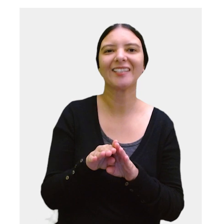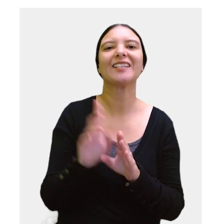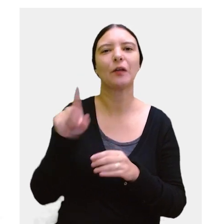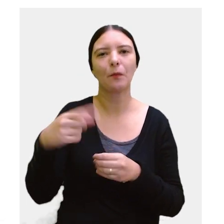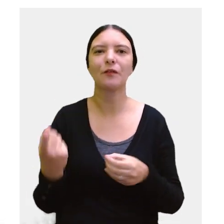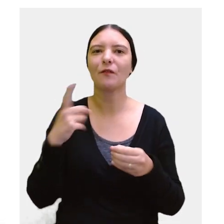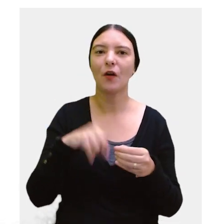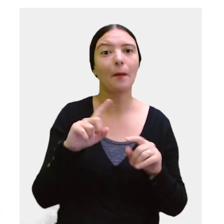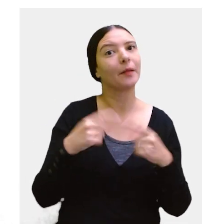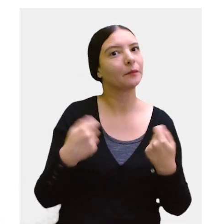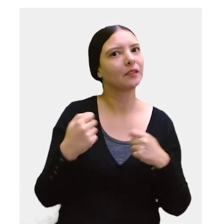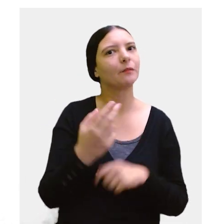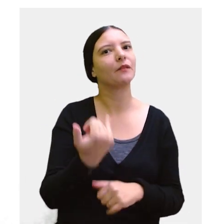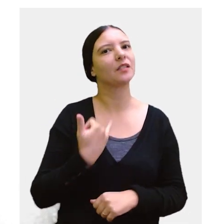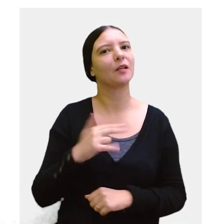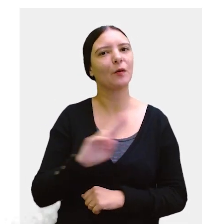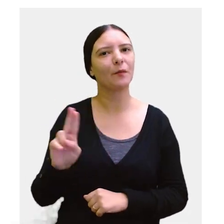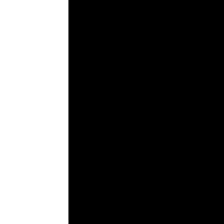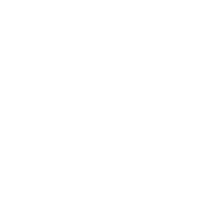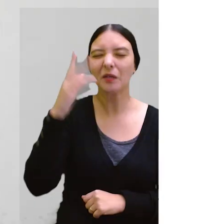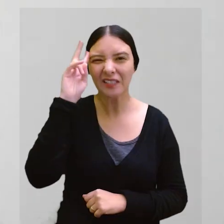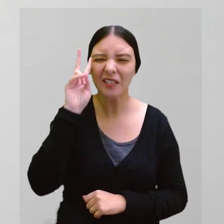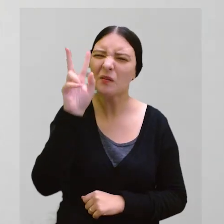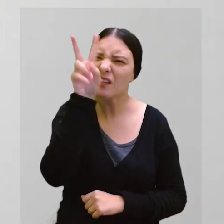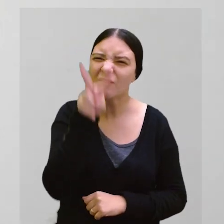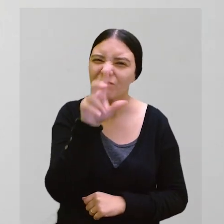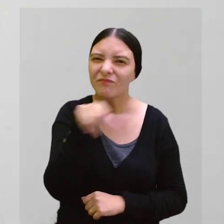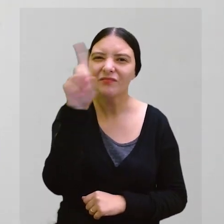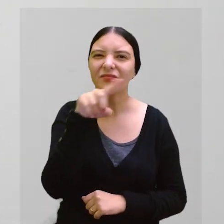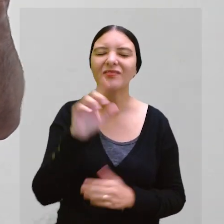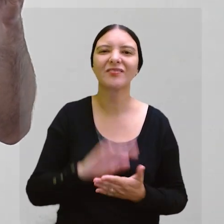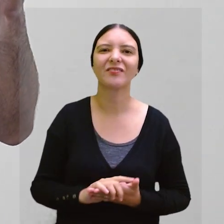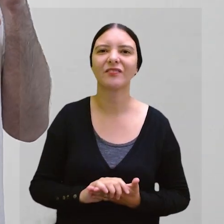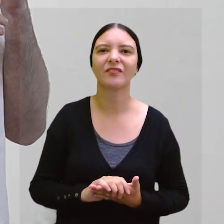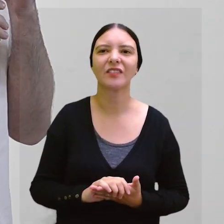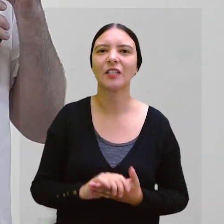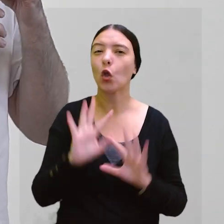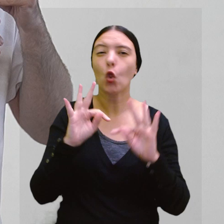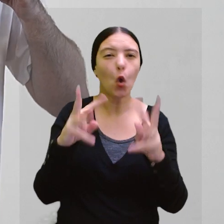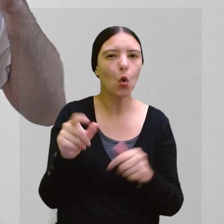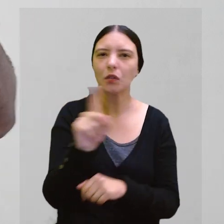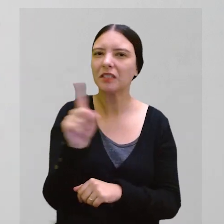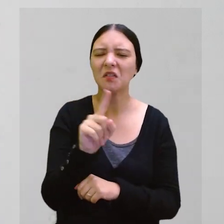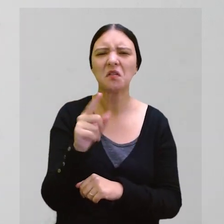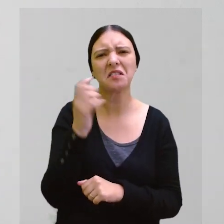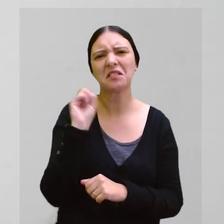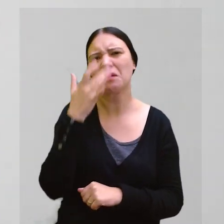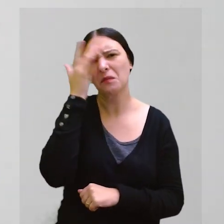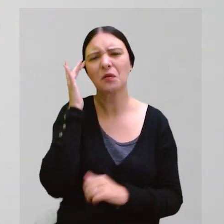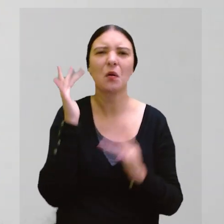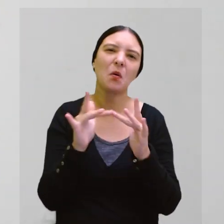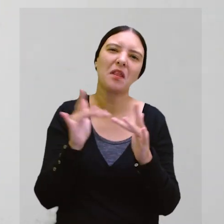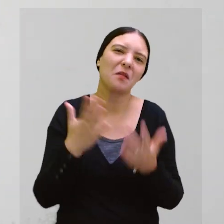sigo de volta, mas tem que me falar quem que é, tá? Senão depois eu não reconheço. Você não segue todo mundo? Não, todo mundo não. Sei lá quem que vai querer